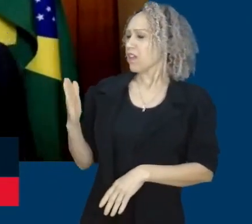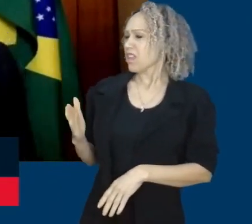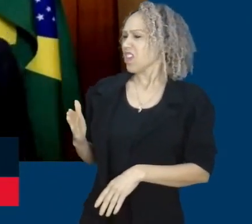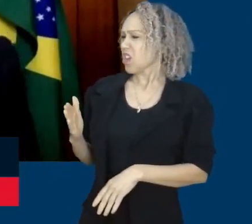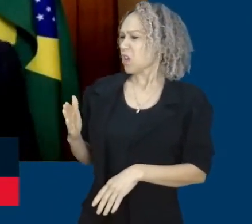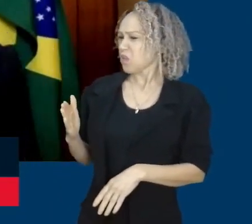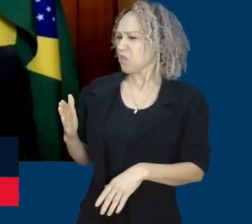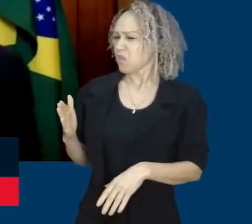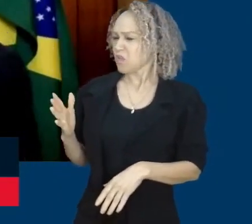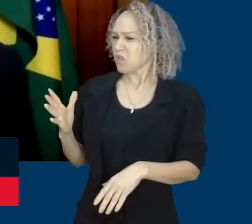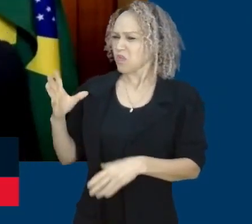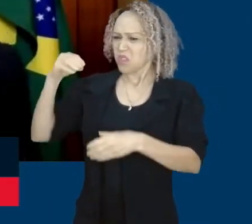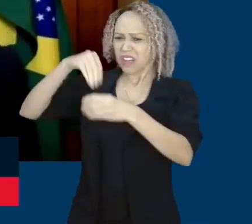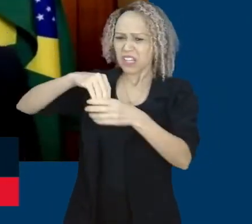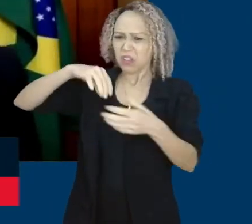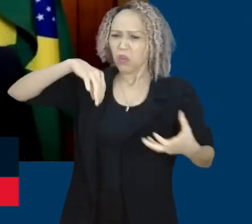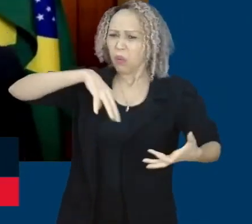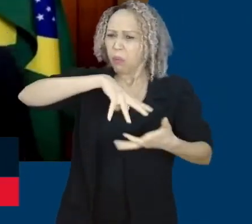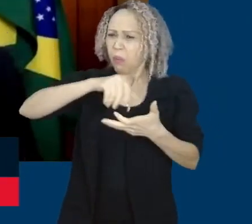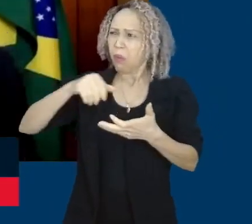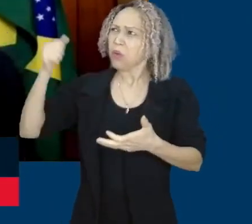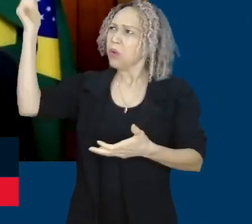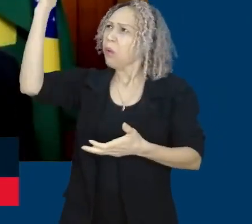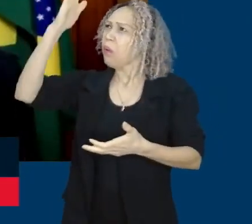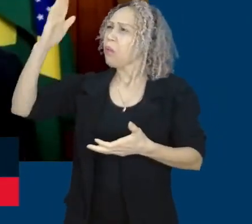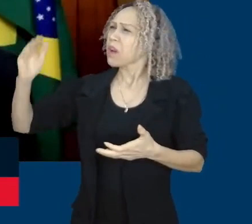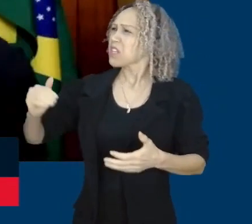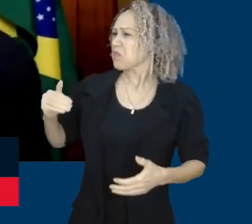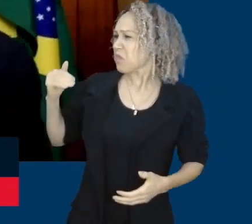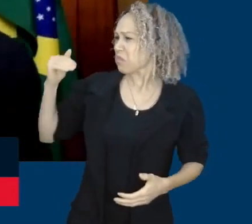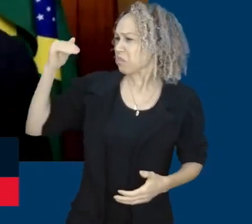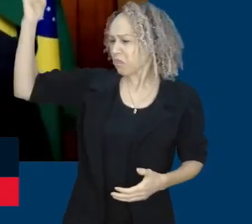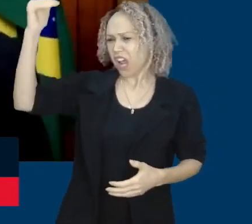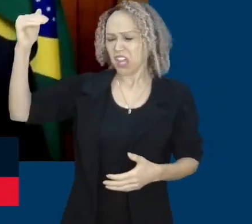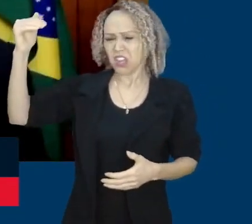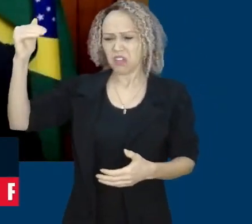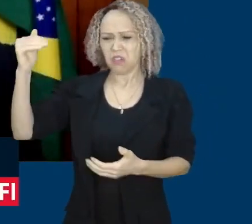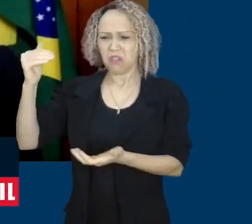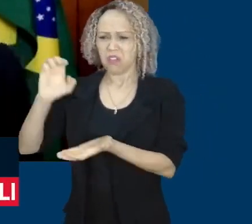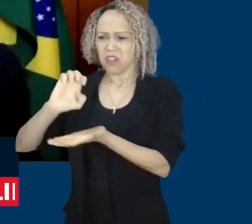né? Indiretamente nós contribuímos para alimentar